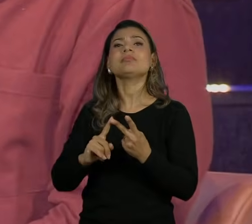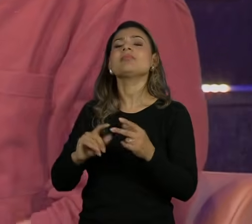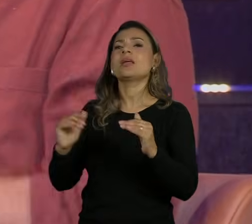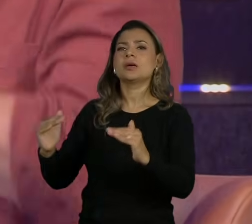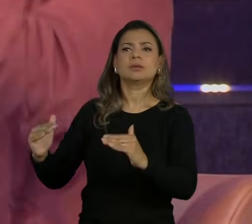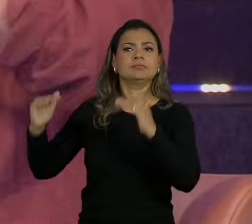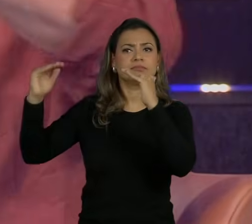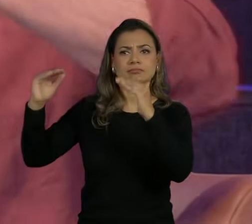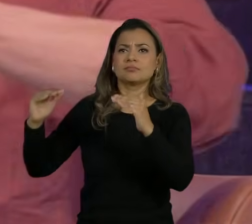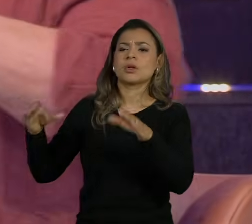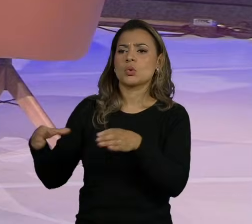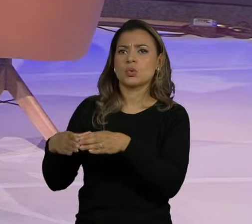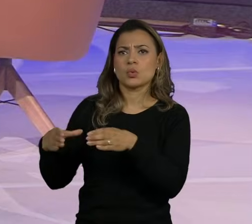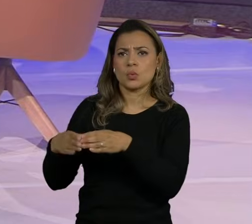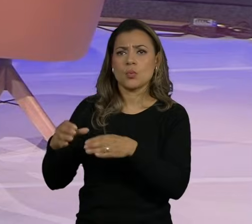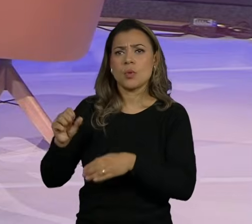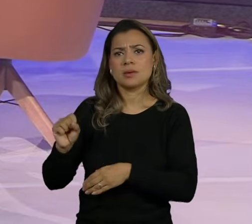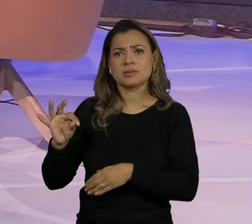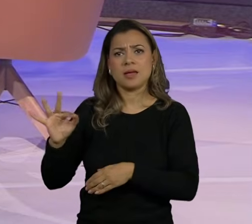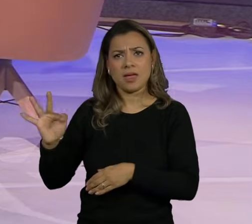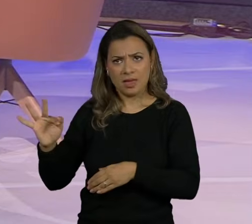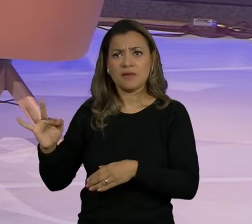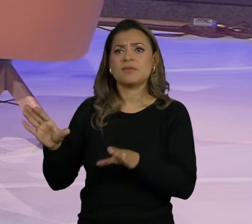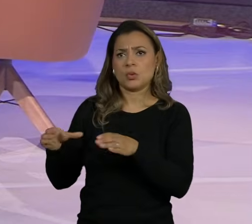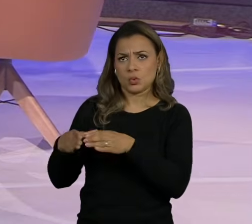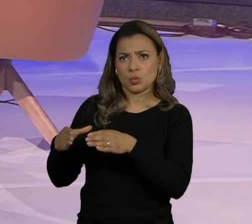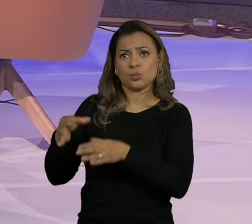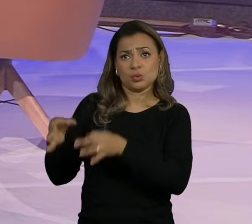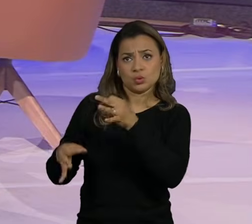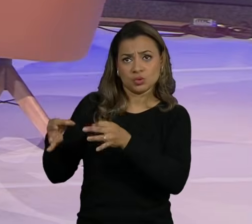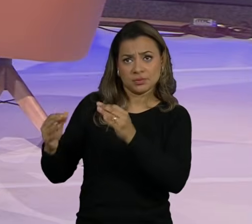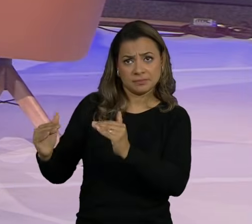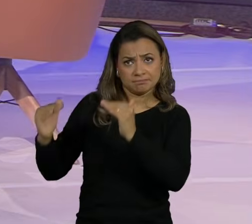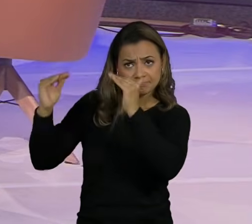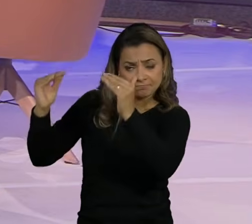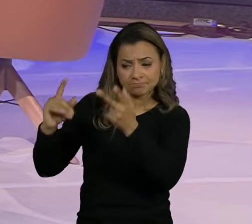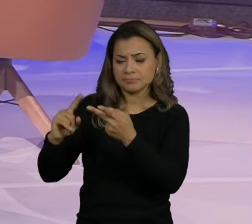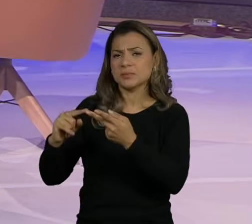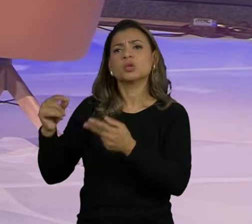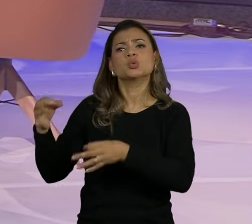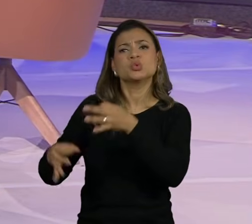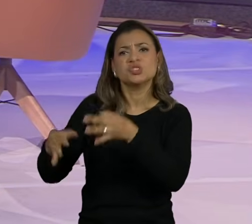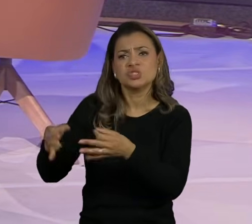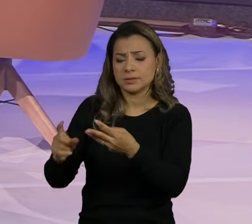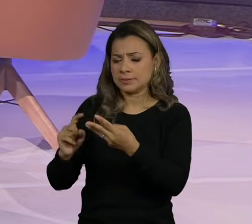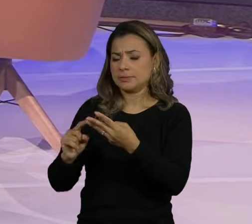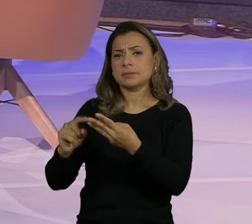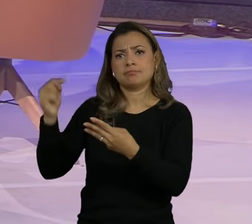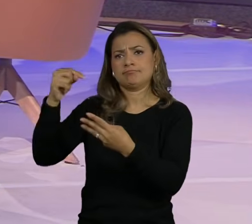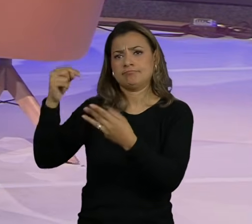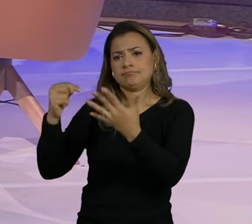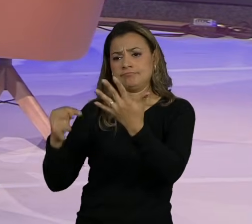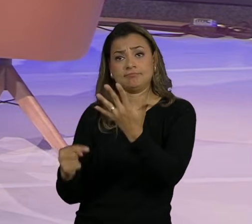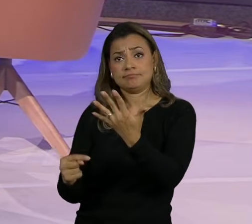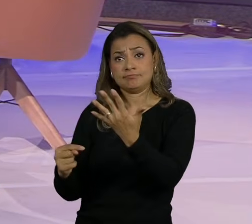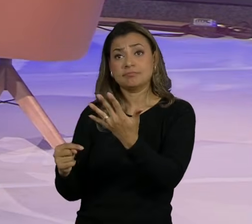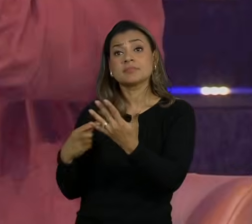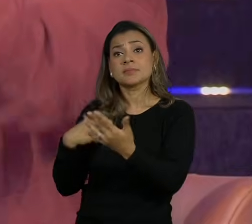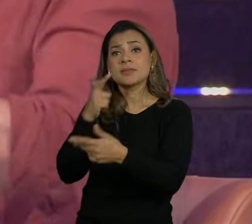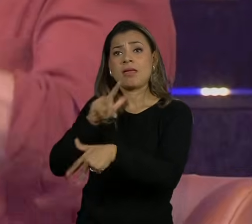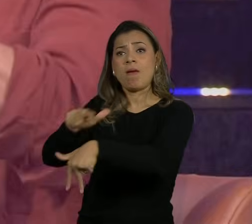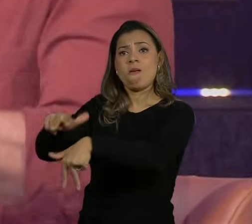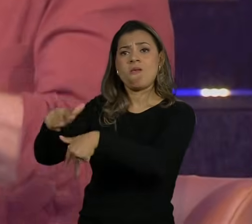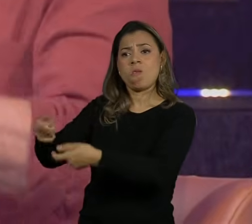Supremo, etc, etc. Quer dizer, você usa isso, polícia, justiça, etc, etc. Né? Sem isso, você não mantém o domínio. Né?